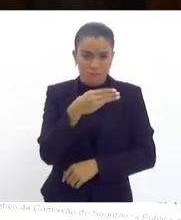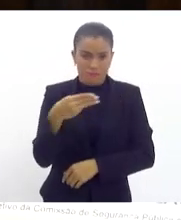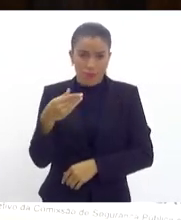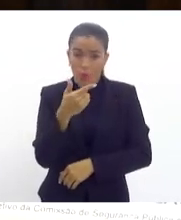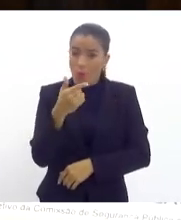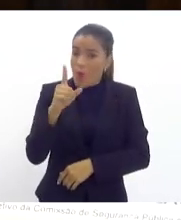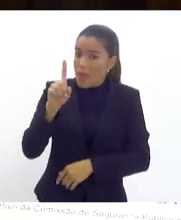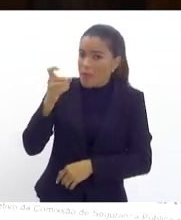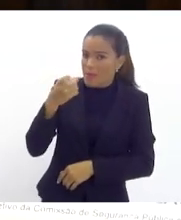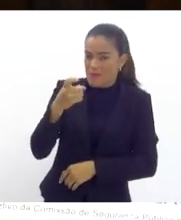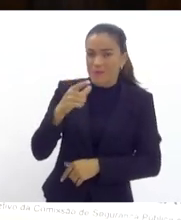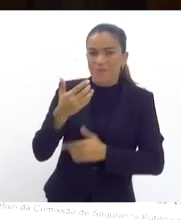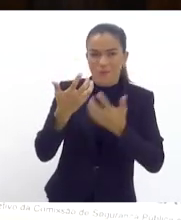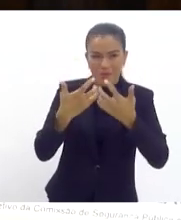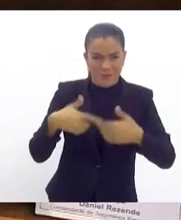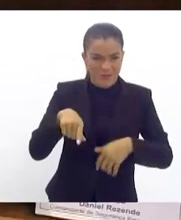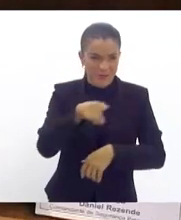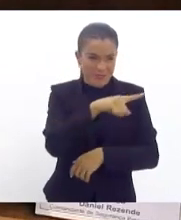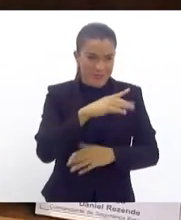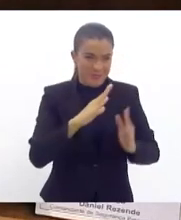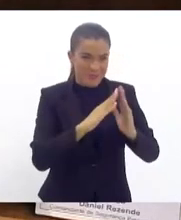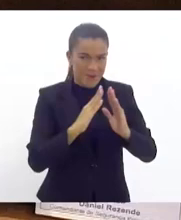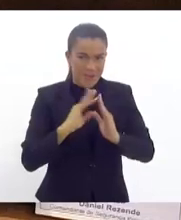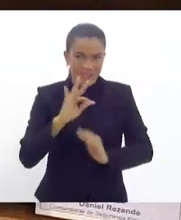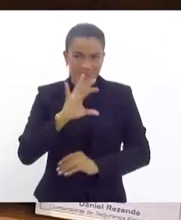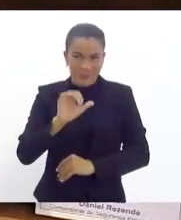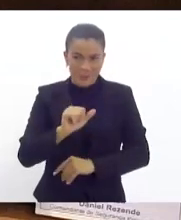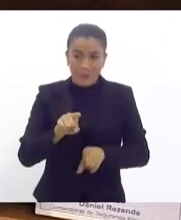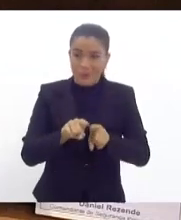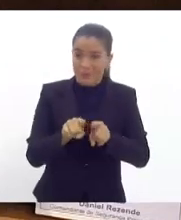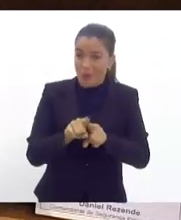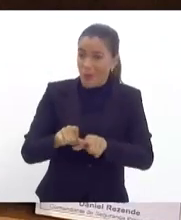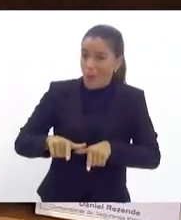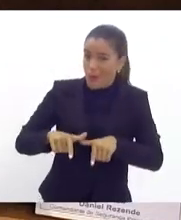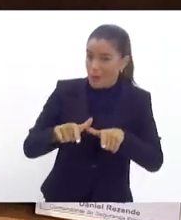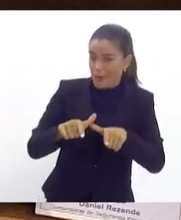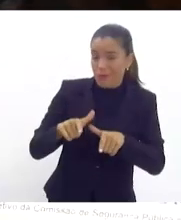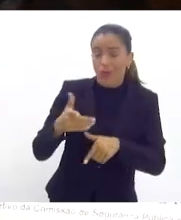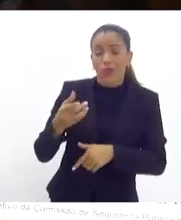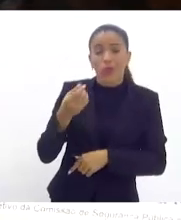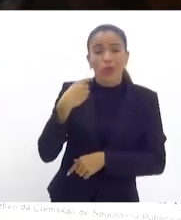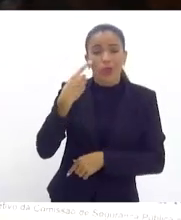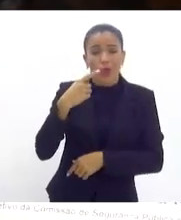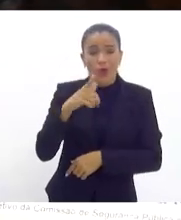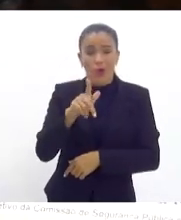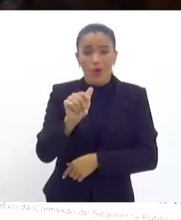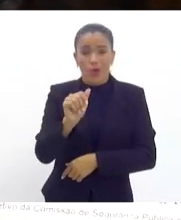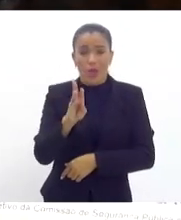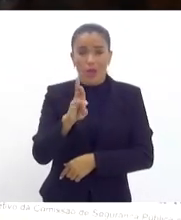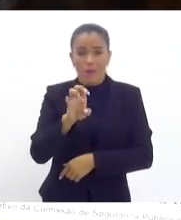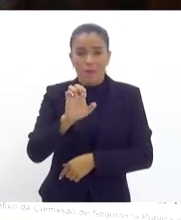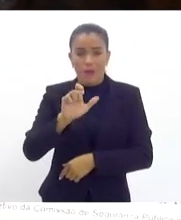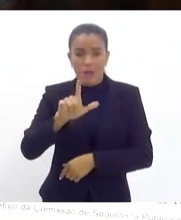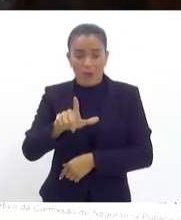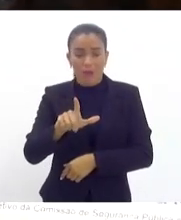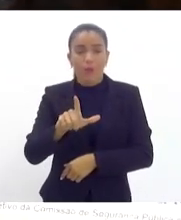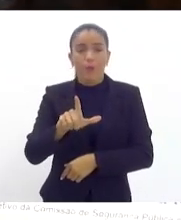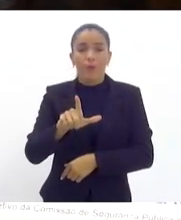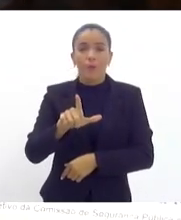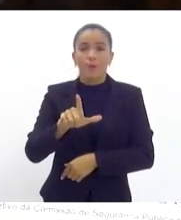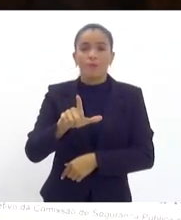funcionava muito aqui os tijucanos não me deixam mentir se eu não me engano foi uma iniciativa do Doutor Gabriel Fernando era uma